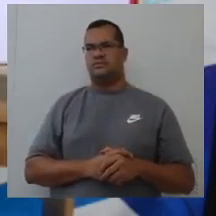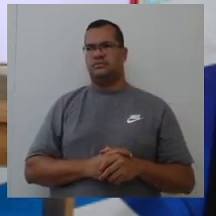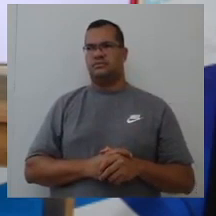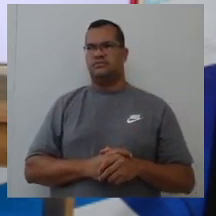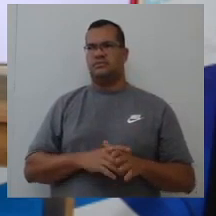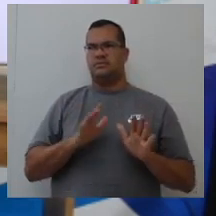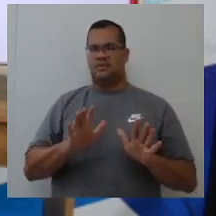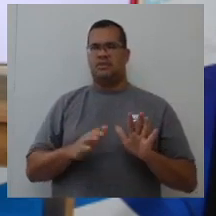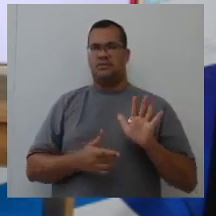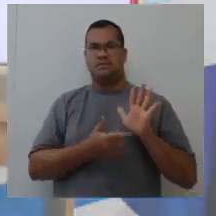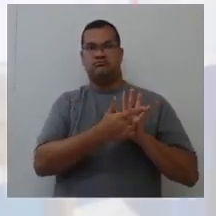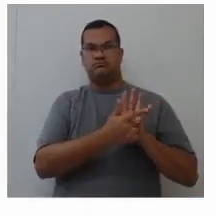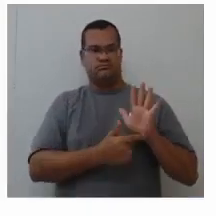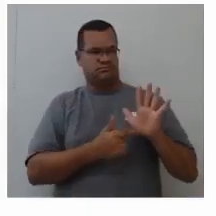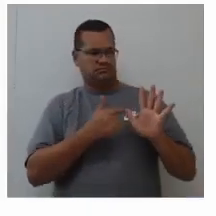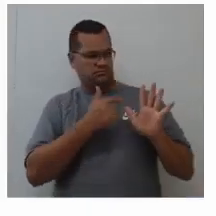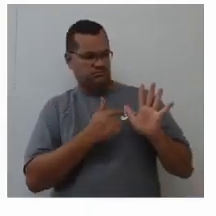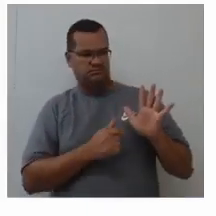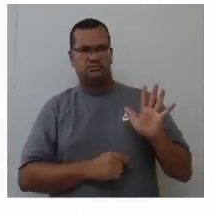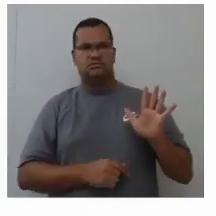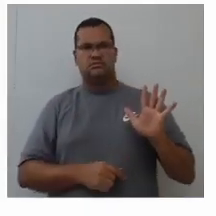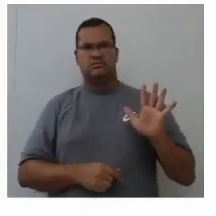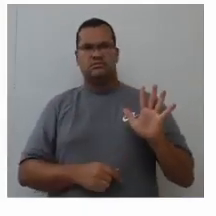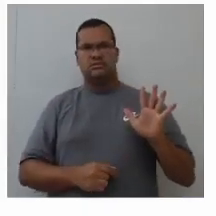Vê que na palma da mão,